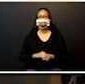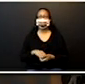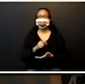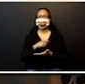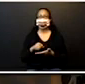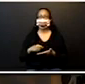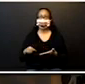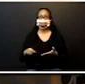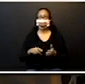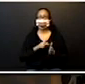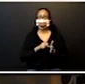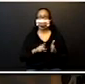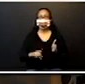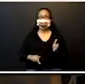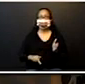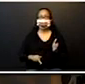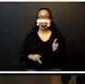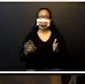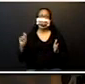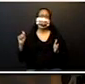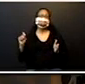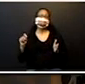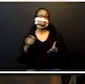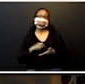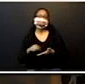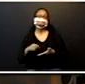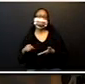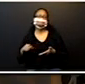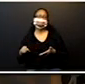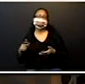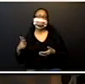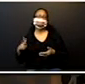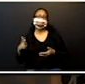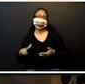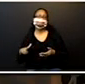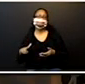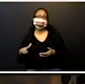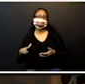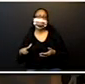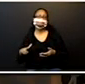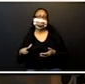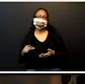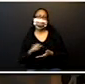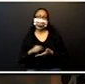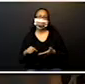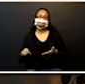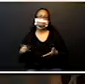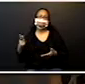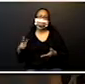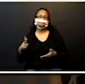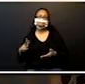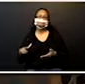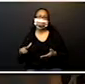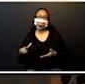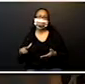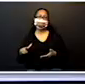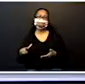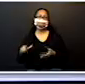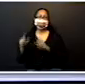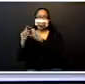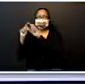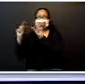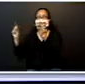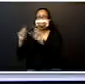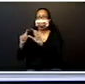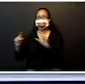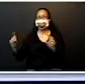Reescreva o poema. O que é reescreva mesmo? Escrever de novo, escrever novamente. Então, nessas linhas aí embaixo no